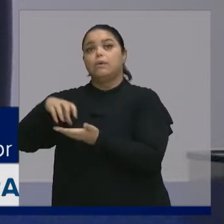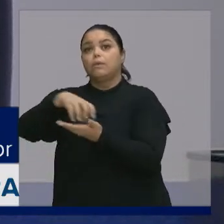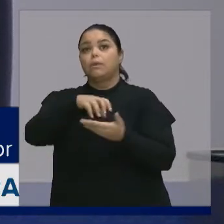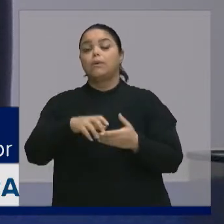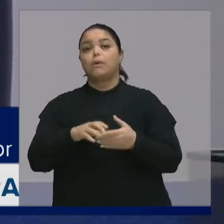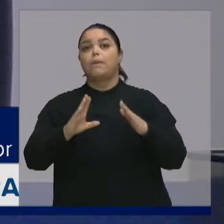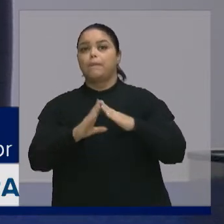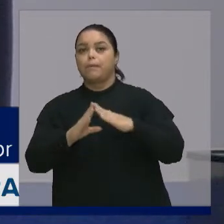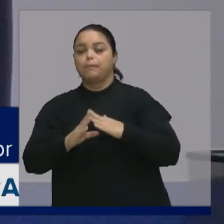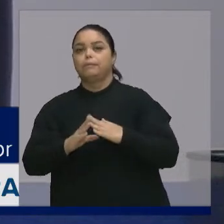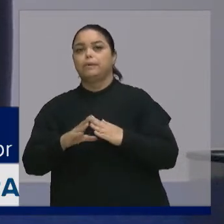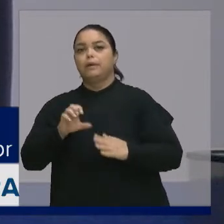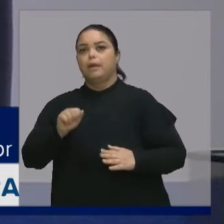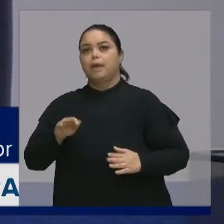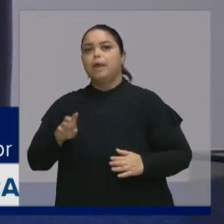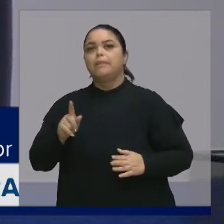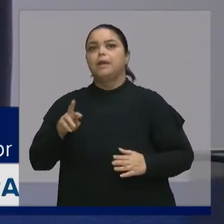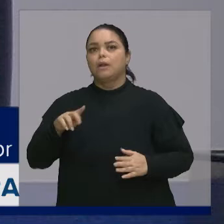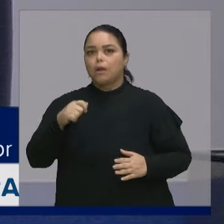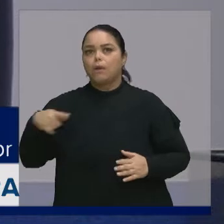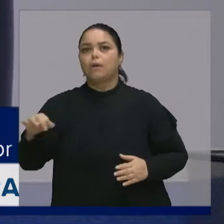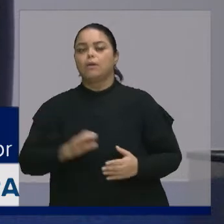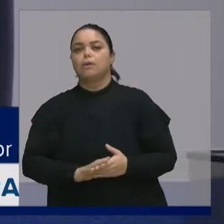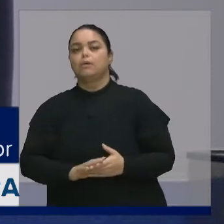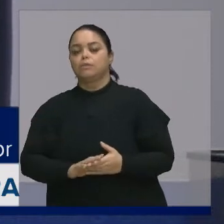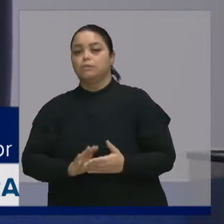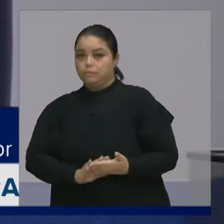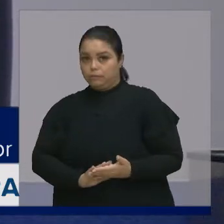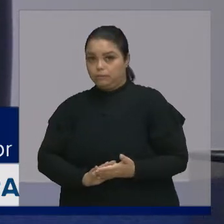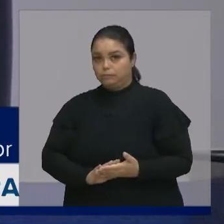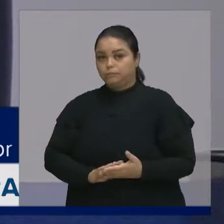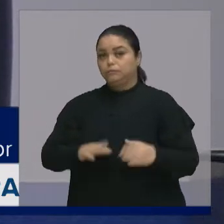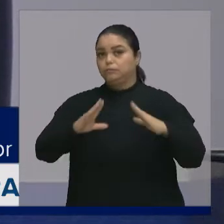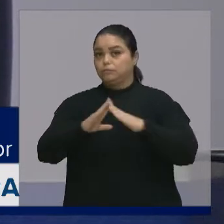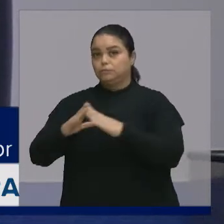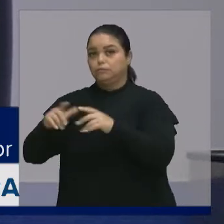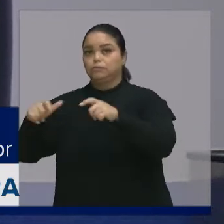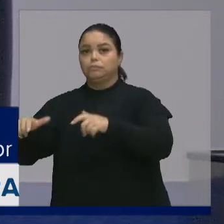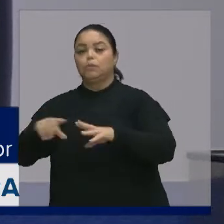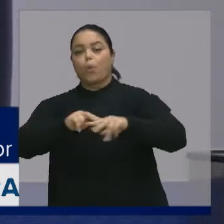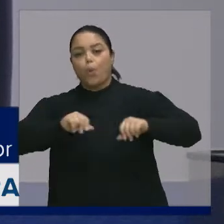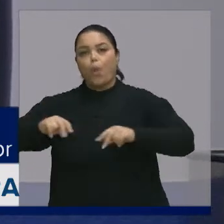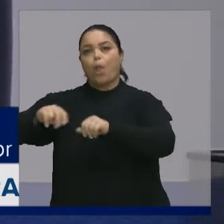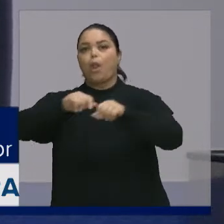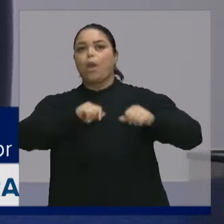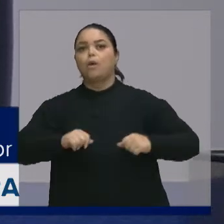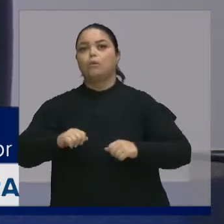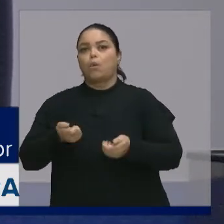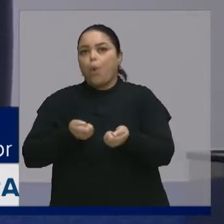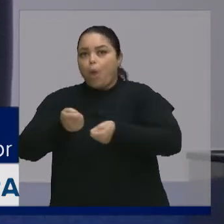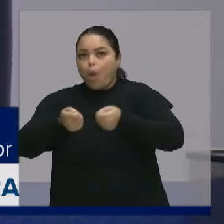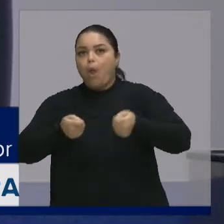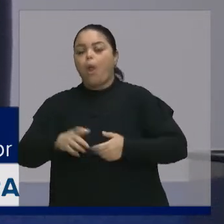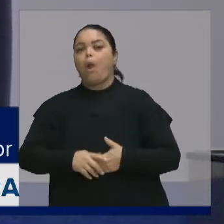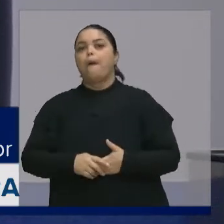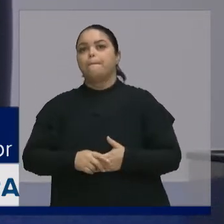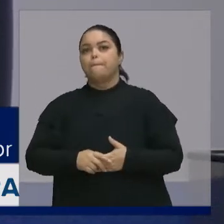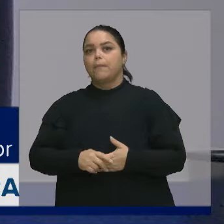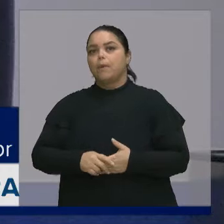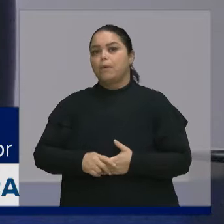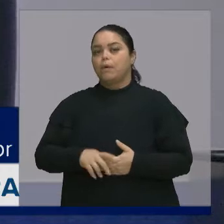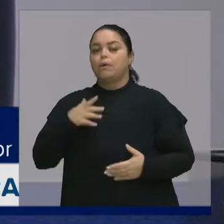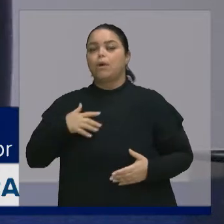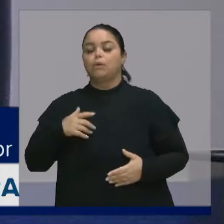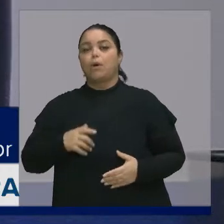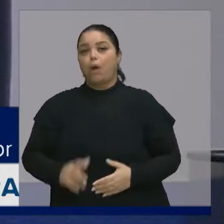tipo embrião, com os correspondentes lotes do terreno do domínio público municipal, situados no Campo